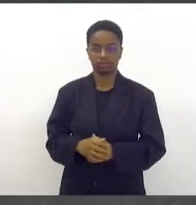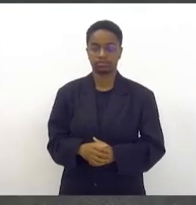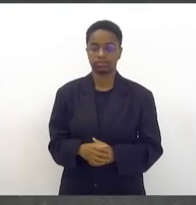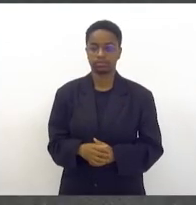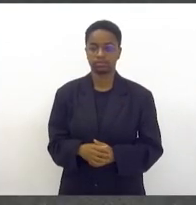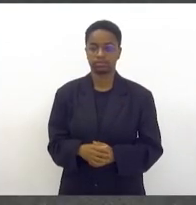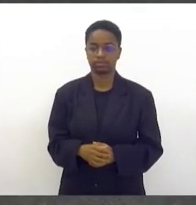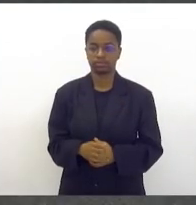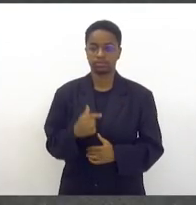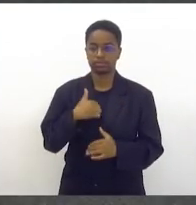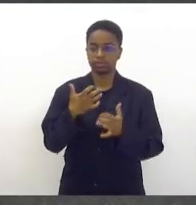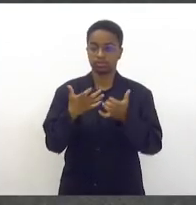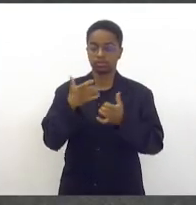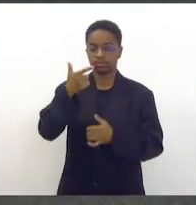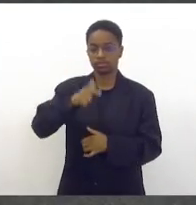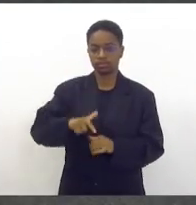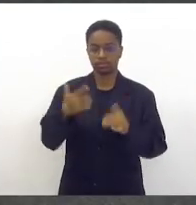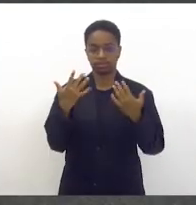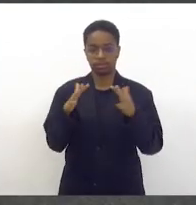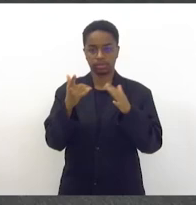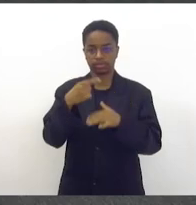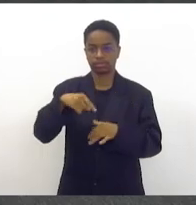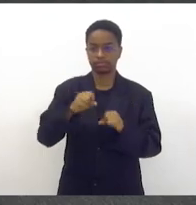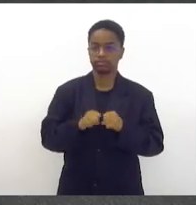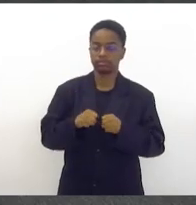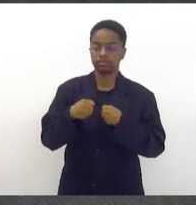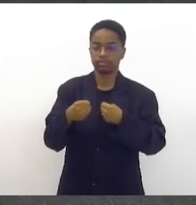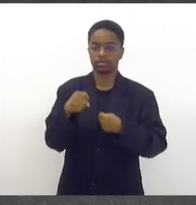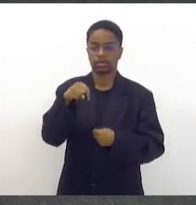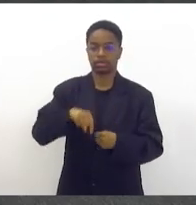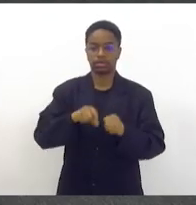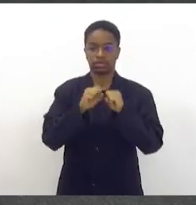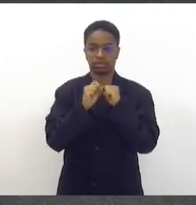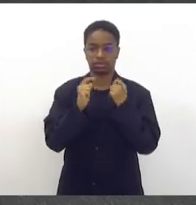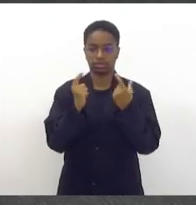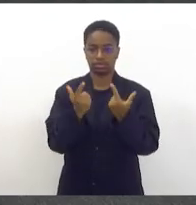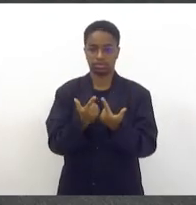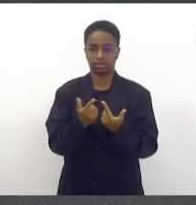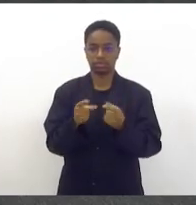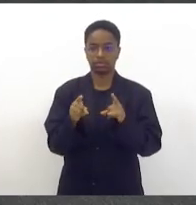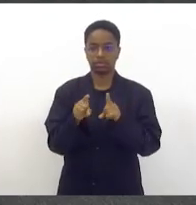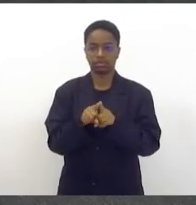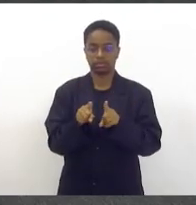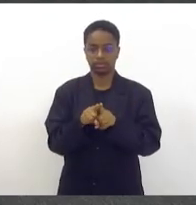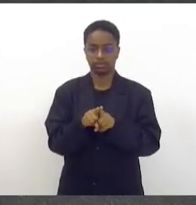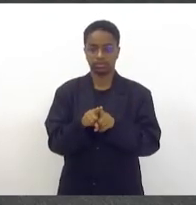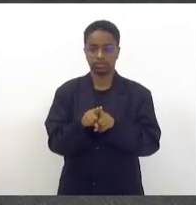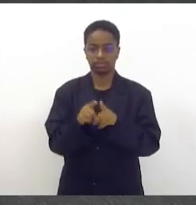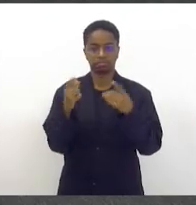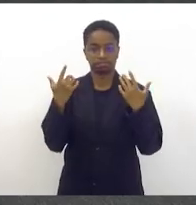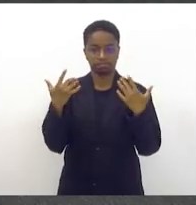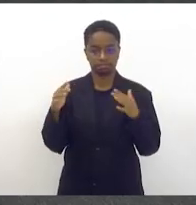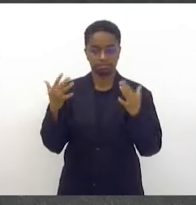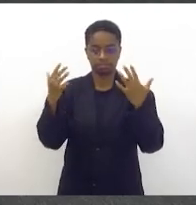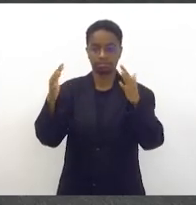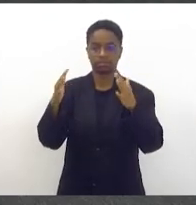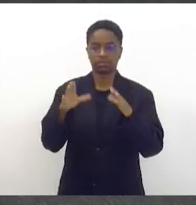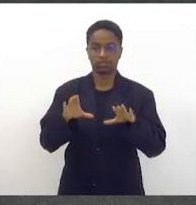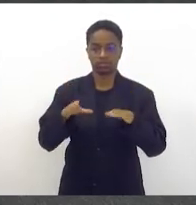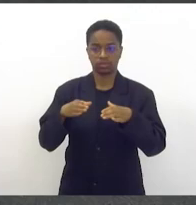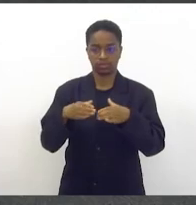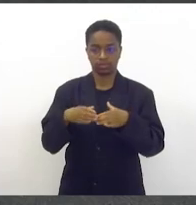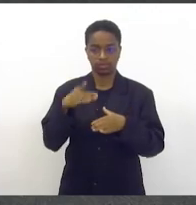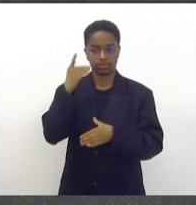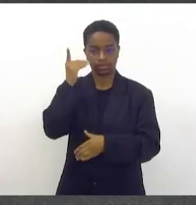Queria, mais uma vez, parabenizar os esforços coletivos dessa casa e congratular o conjunto